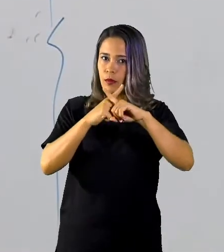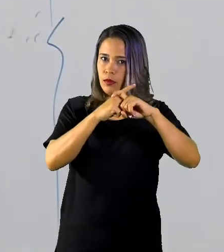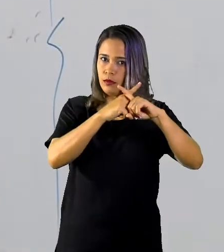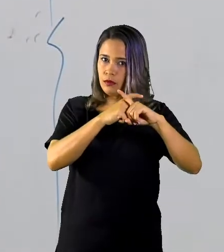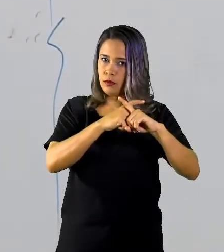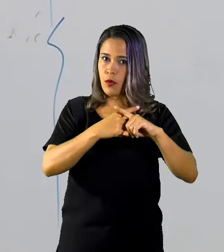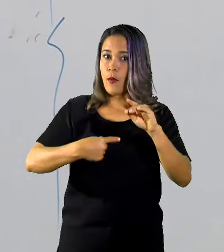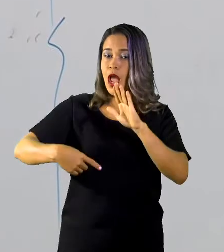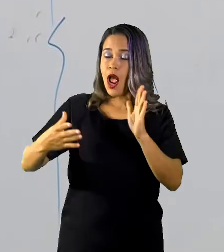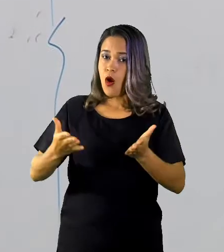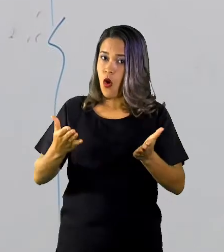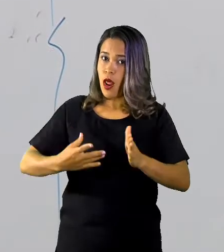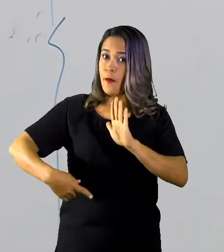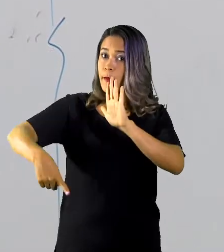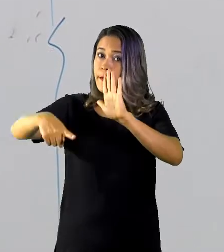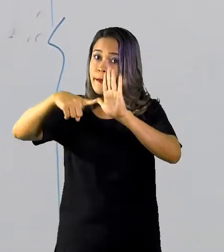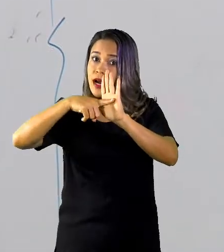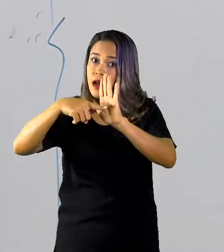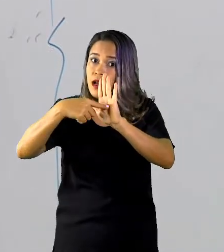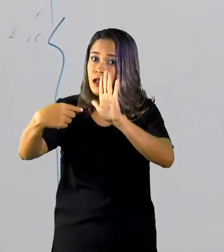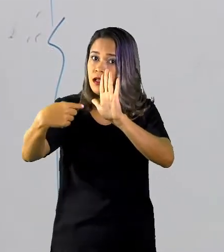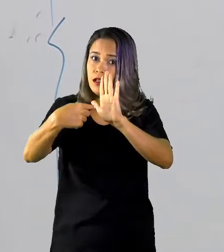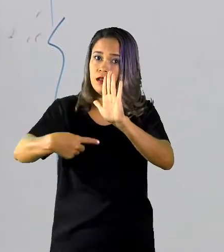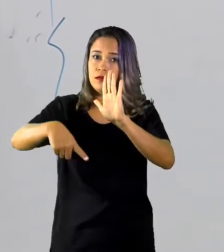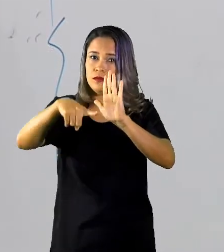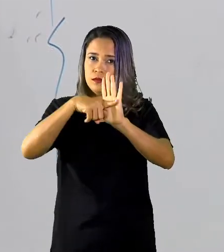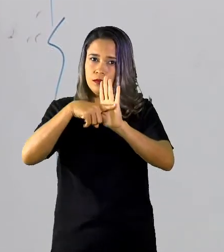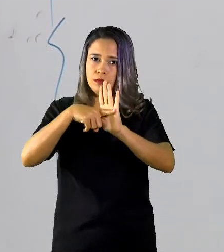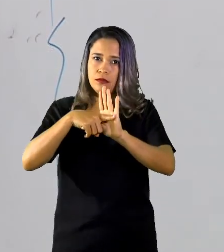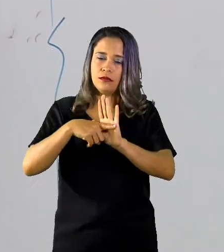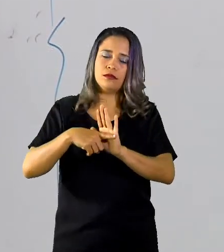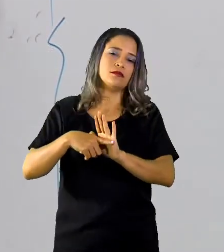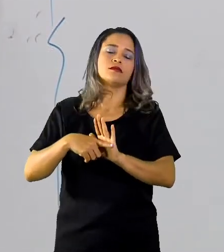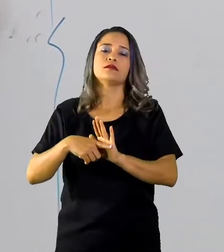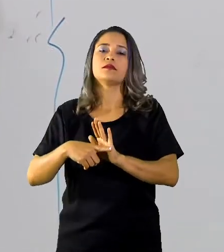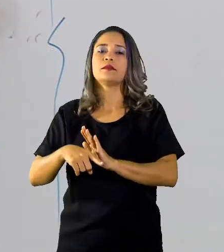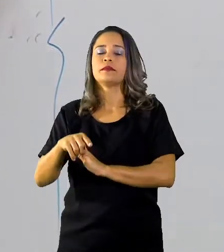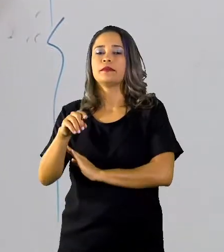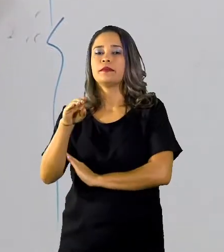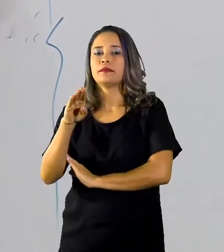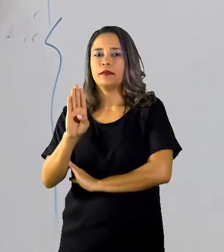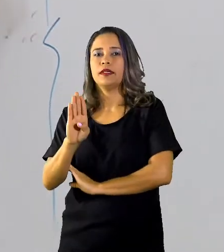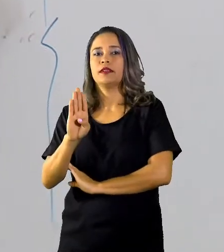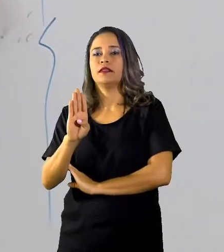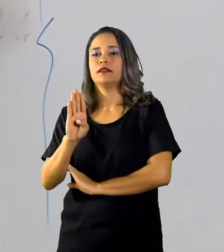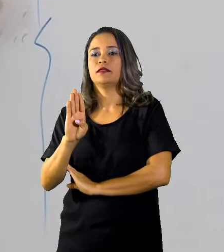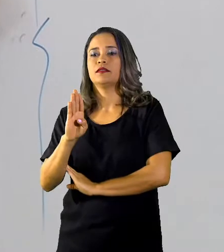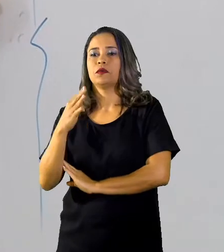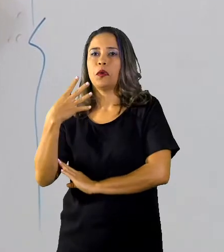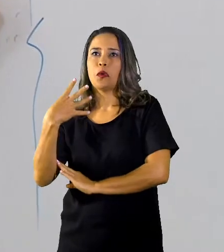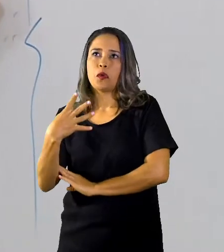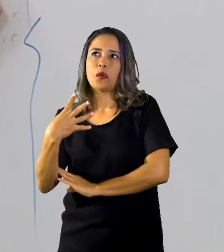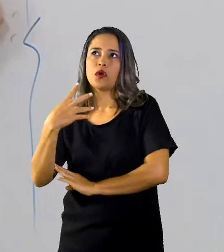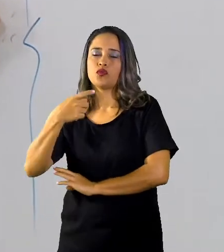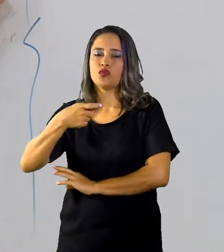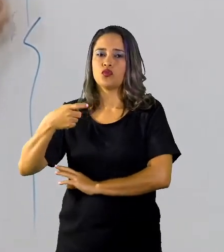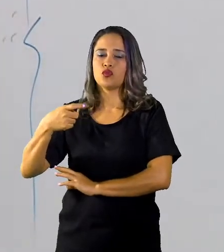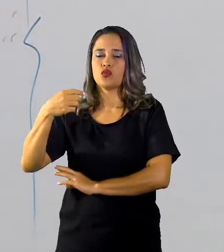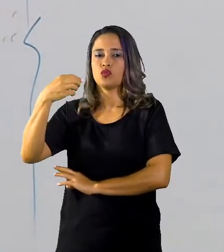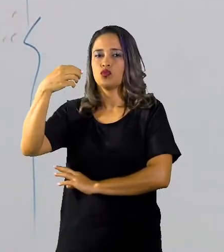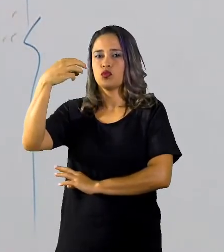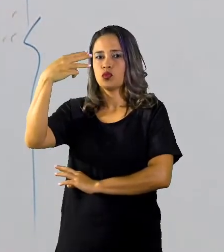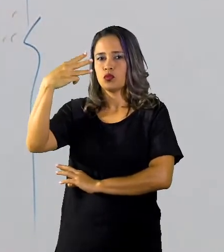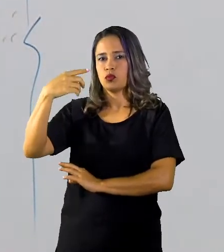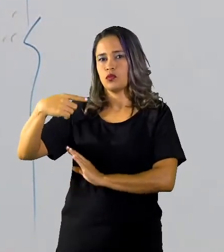a operação que eu estou fazendo é de menos. Polinômio B, que é 4x elevado ao cubo menos